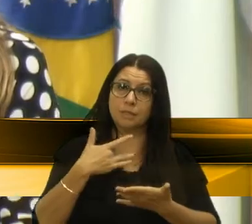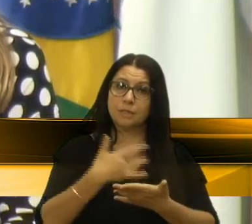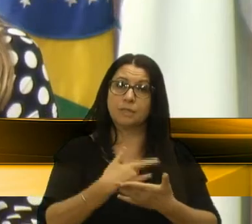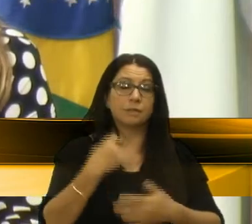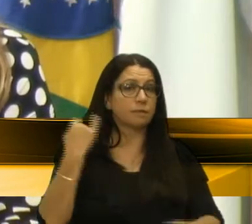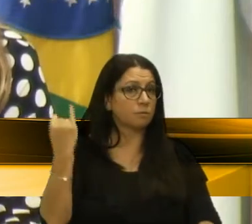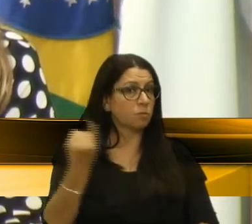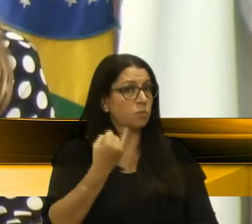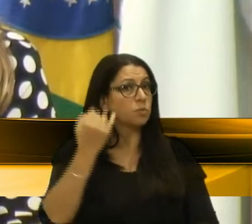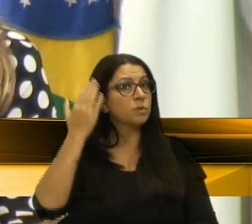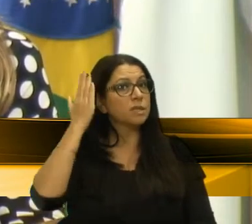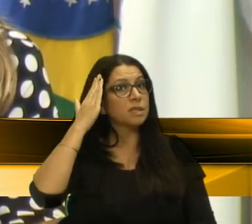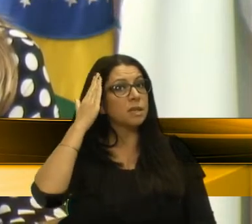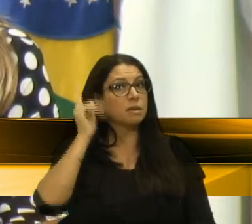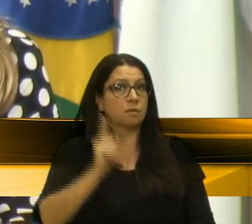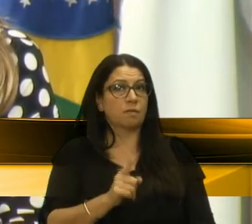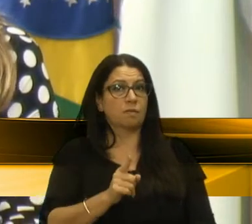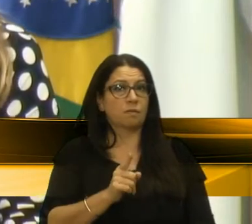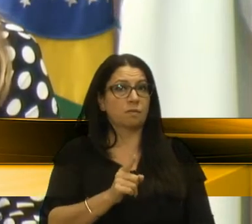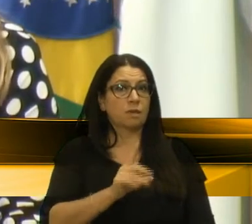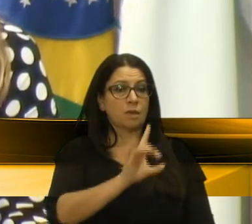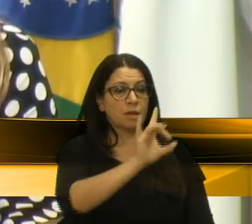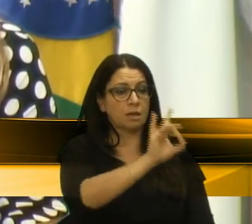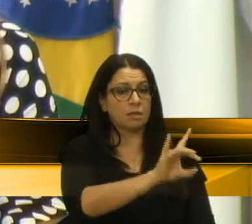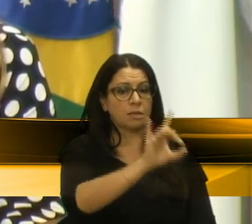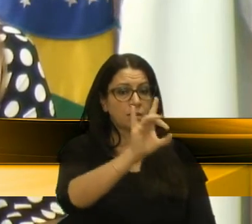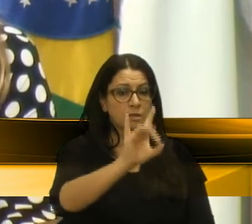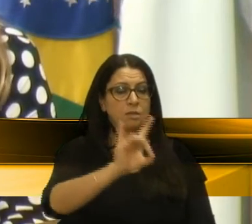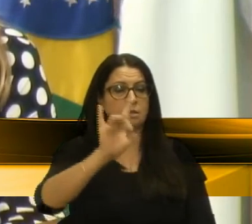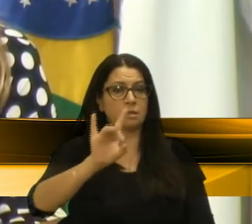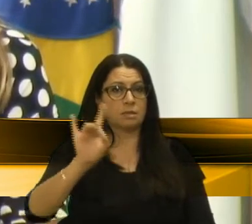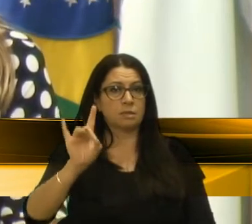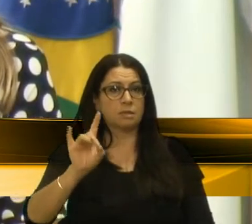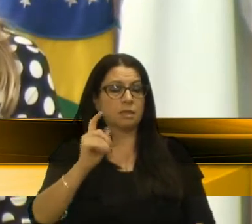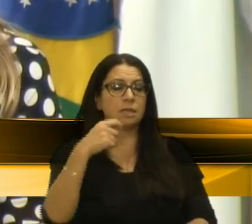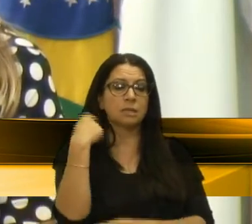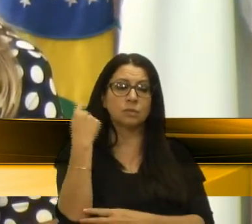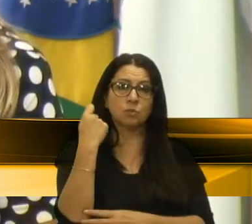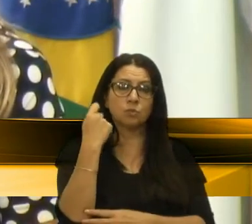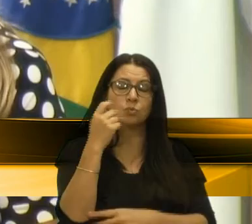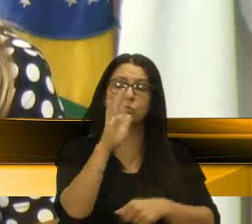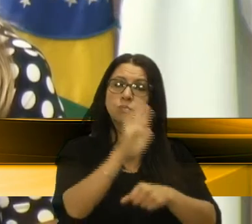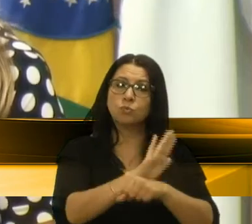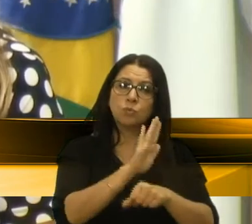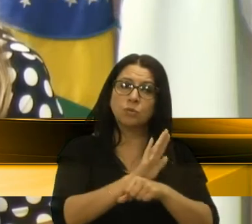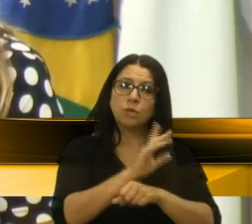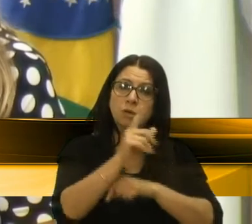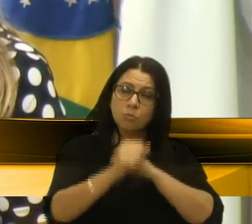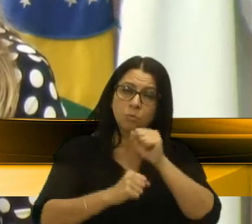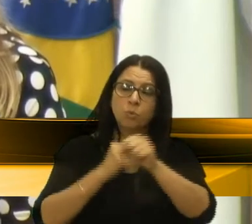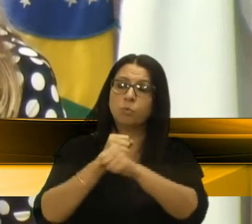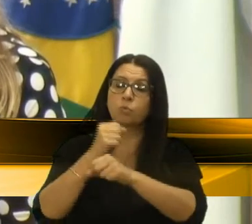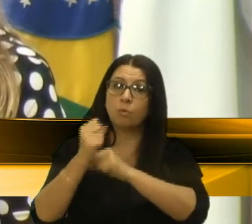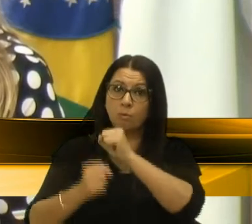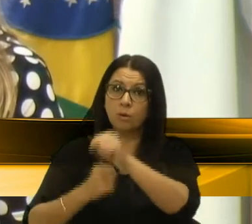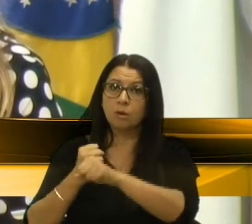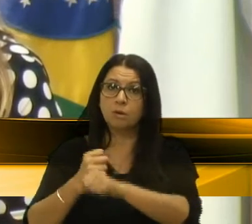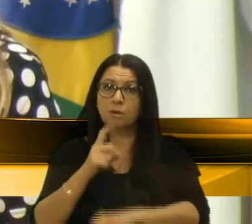importante que a gente saiba, cada gaúcho está contribuindo anualmente com